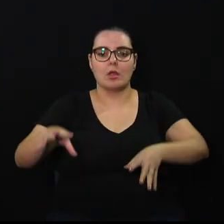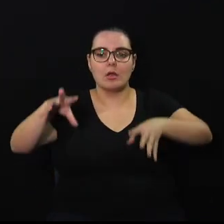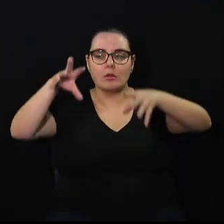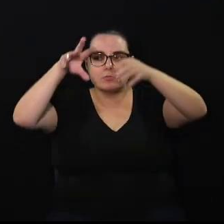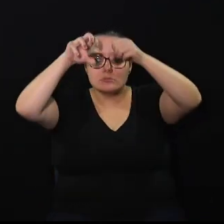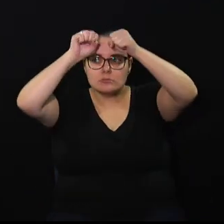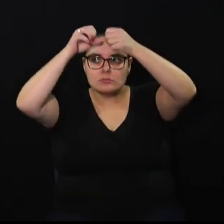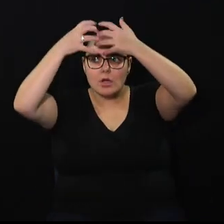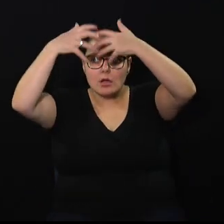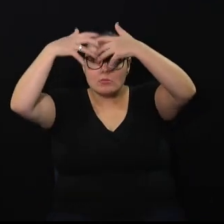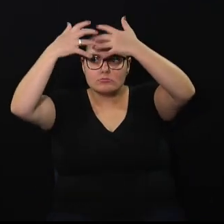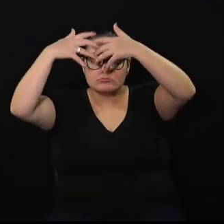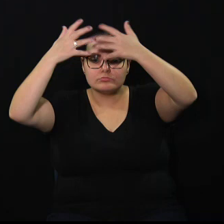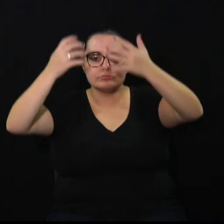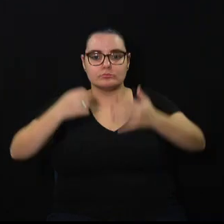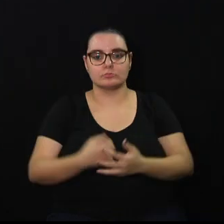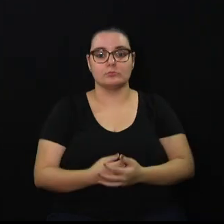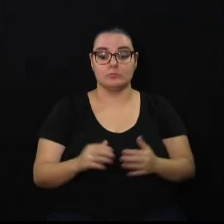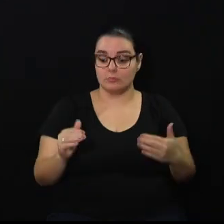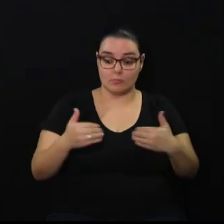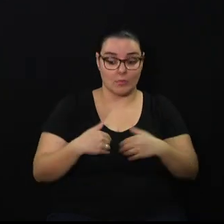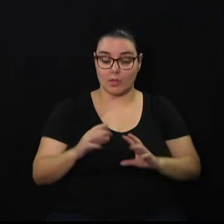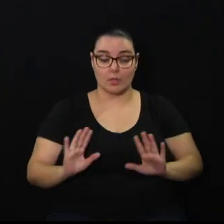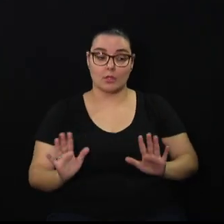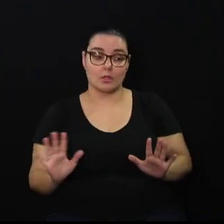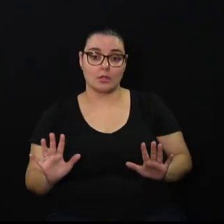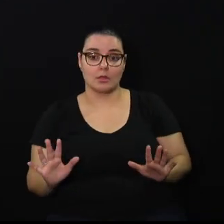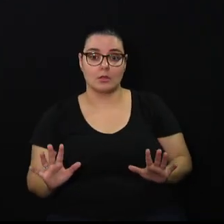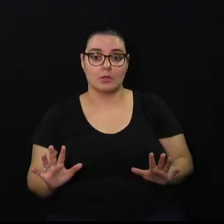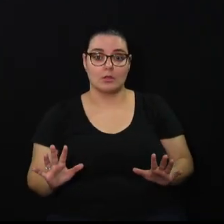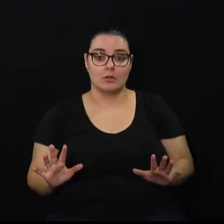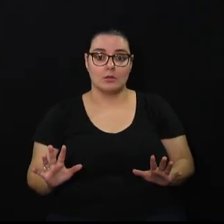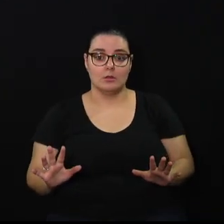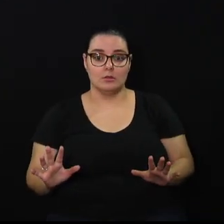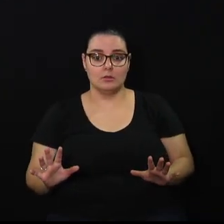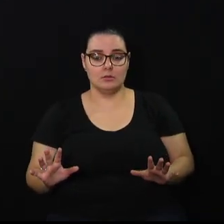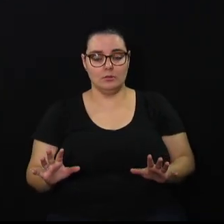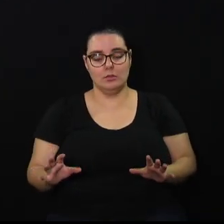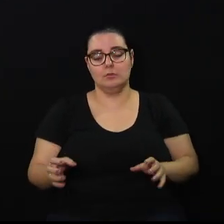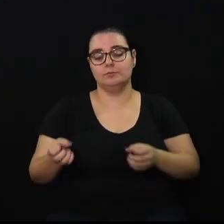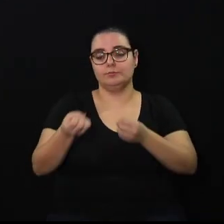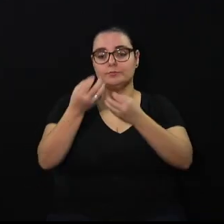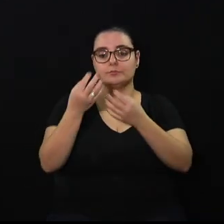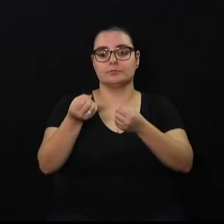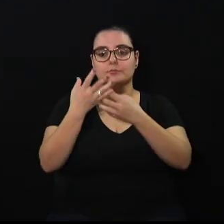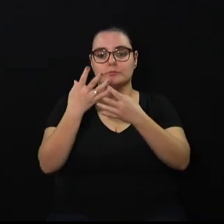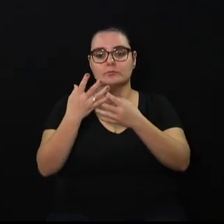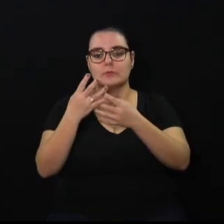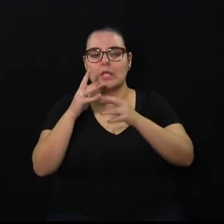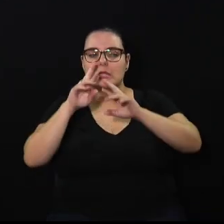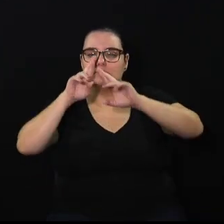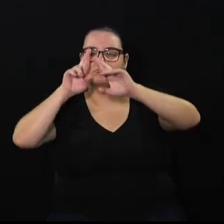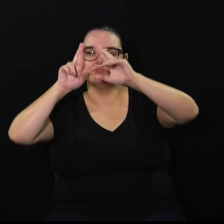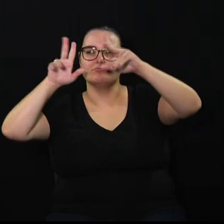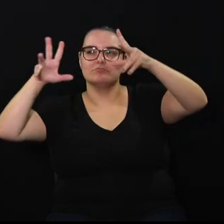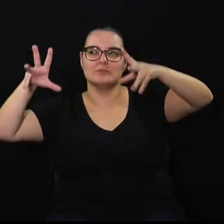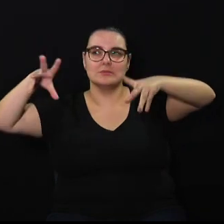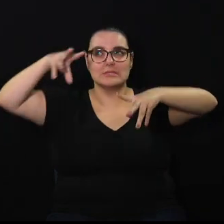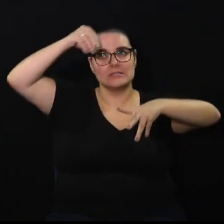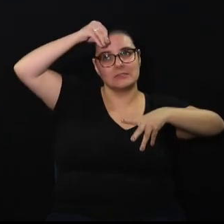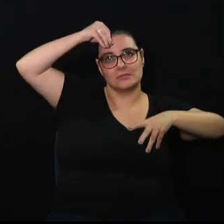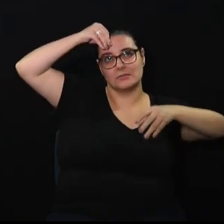e eles não eles têm uma uma resposta muito dessa informação que chega haver siva a eles né